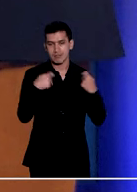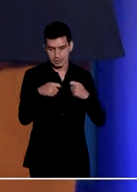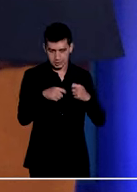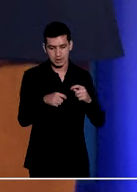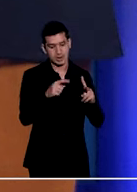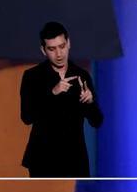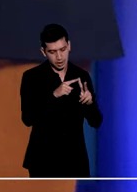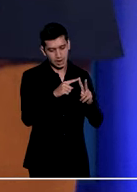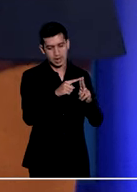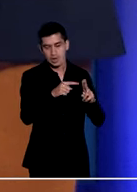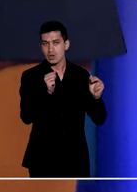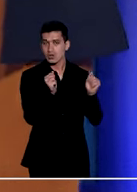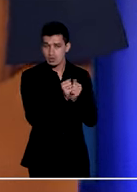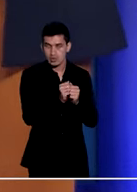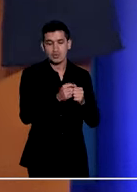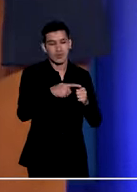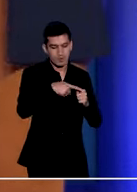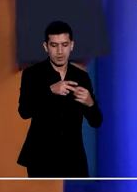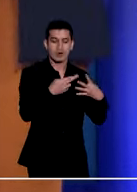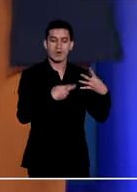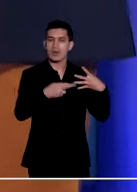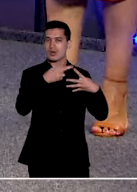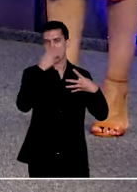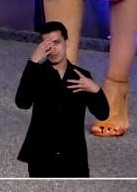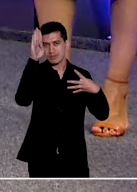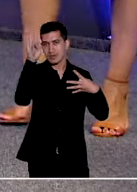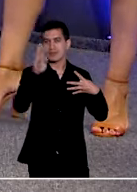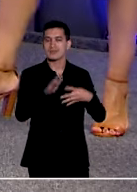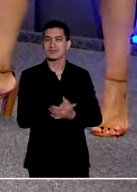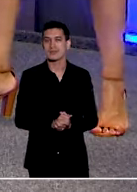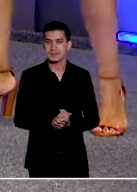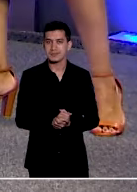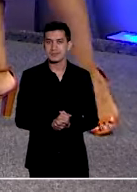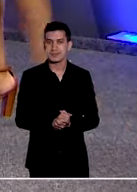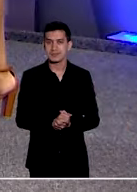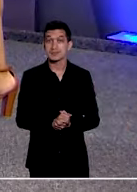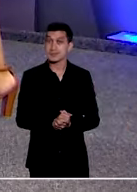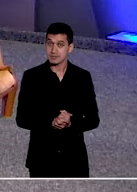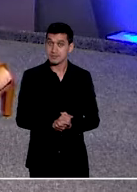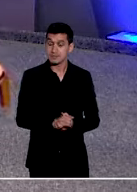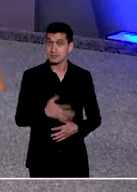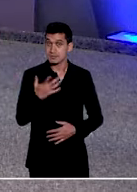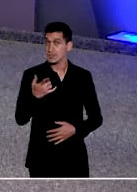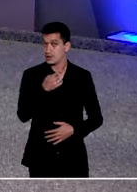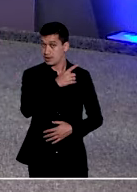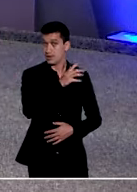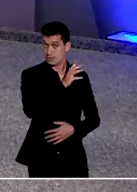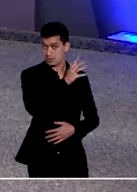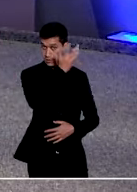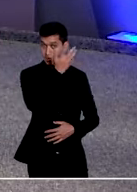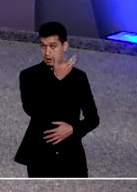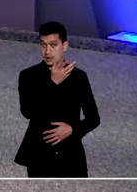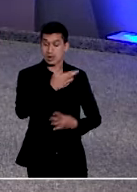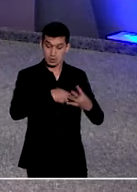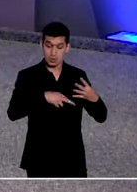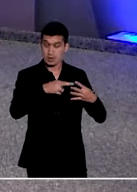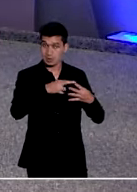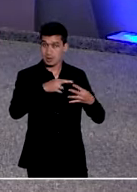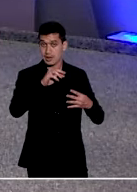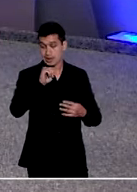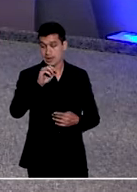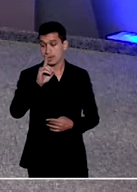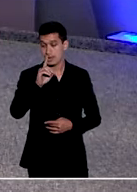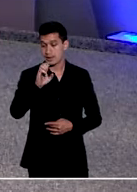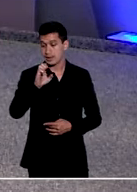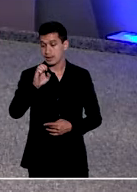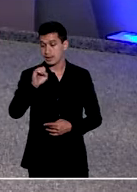subordinada ao recurso principal no caso que noticiamos o recurso adesivo foi